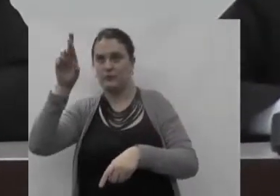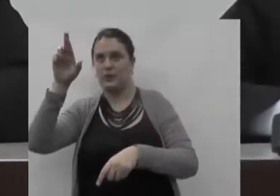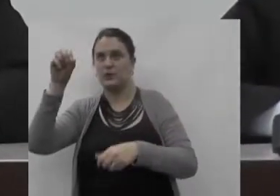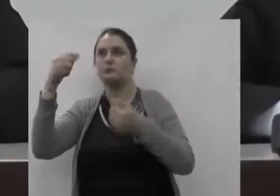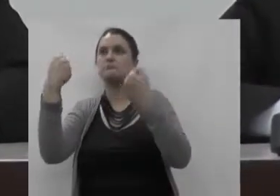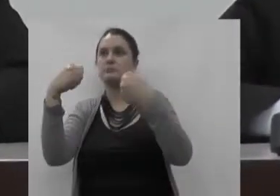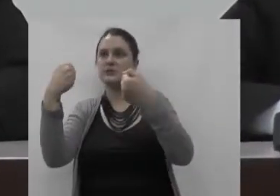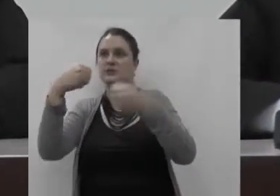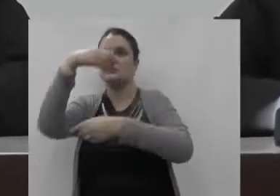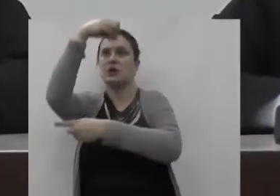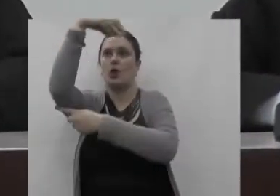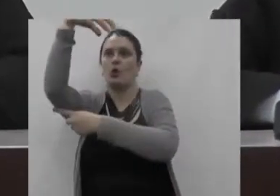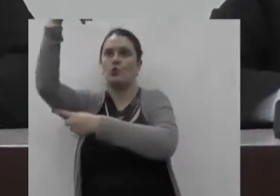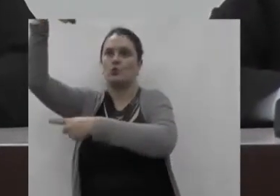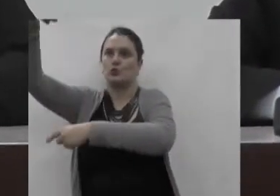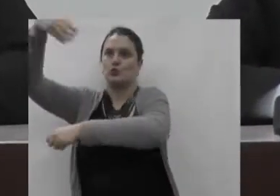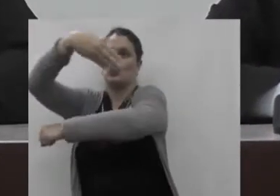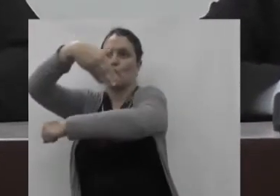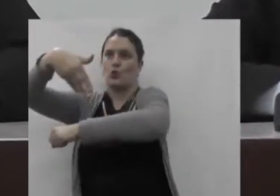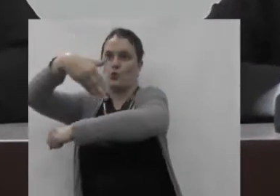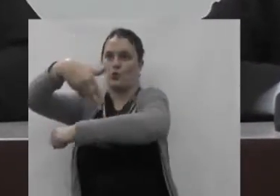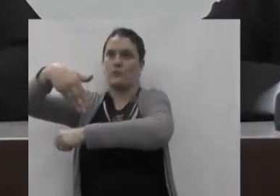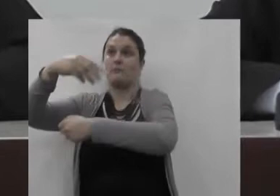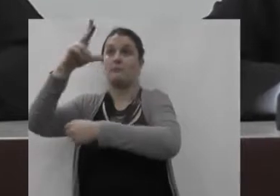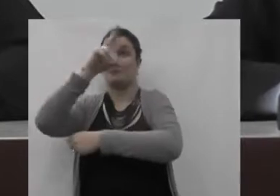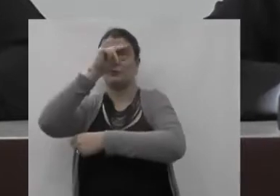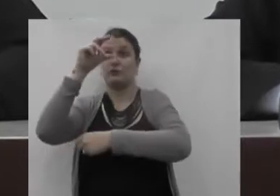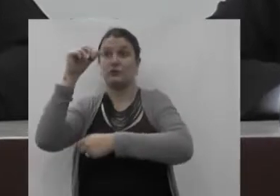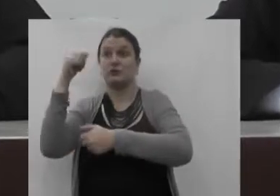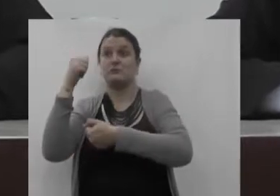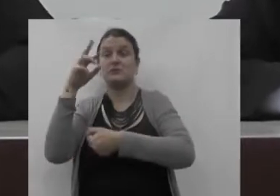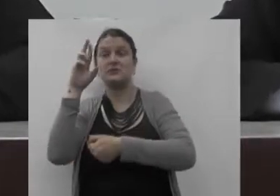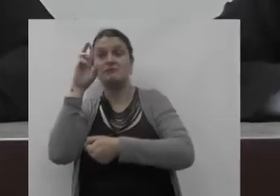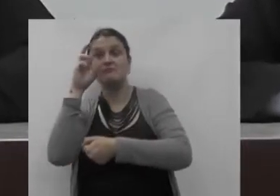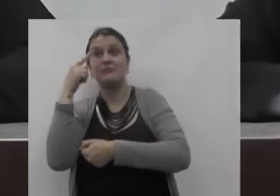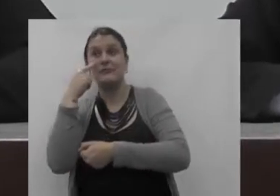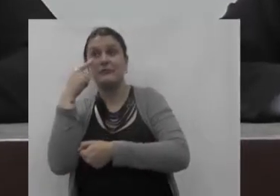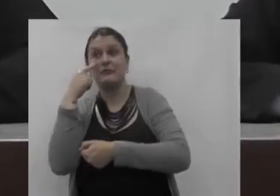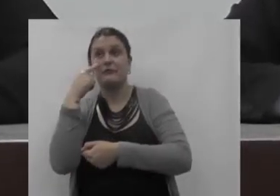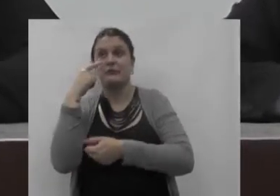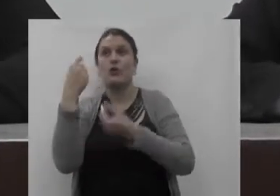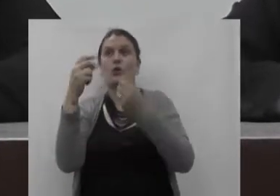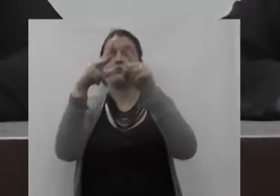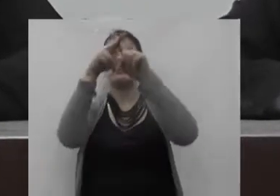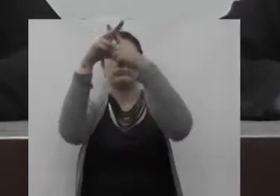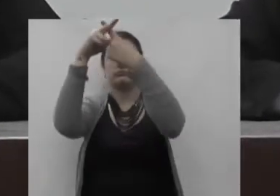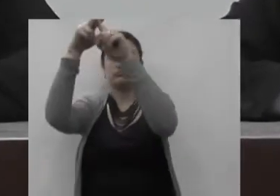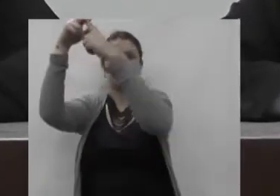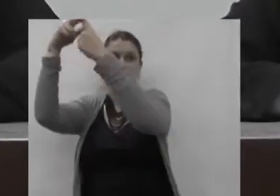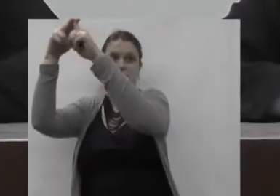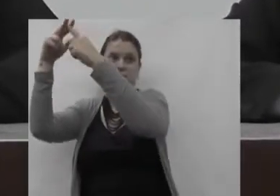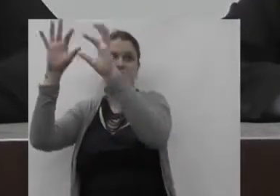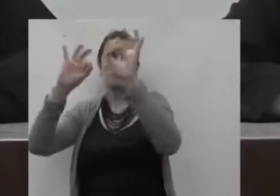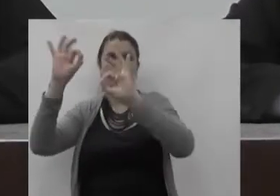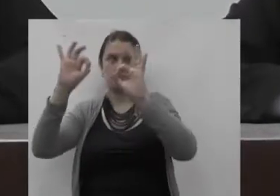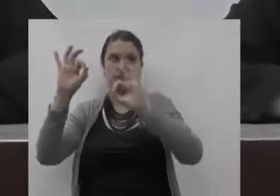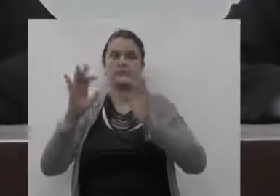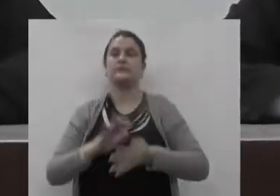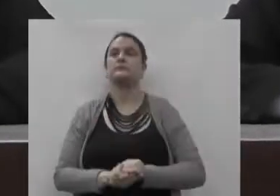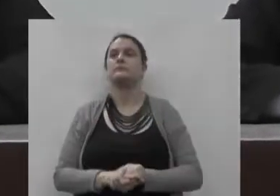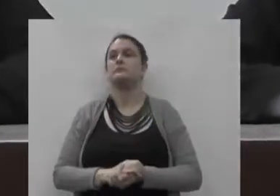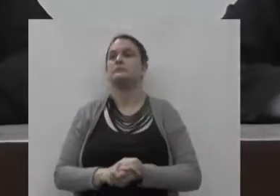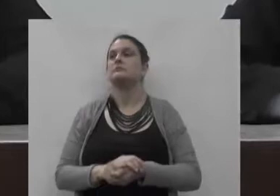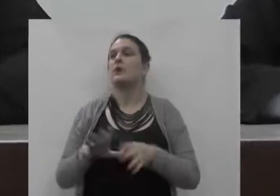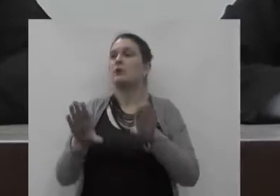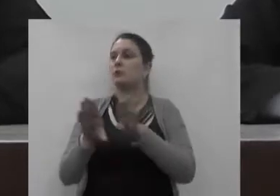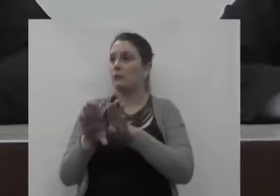solicita, através de requerimento, a iluminação na entrada da colônia Rio Vermelho e afins,